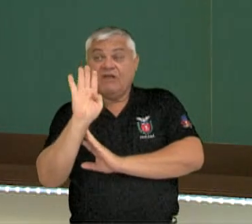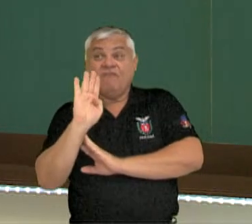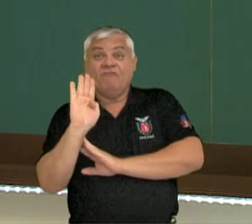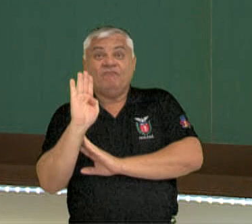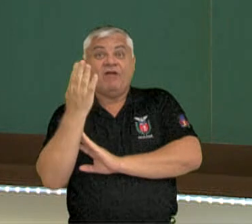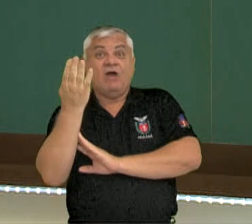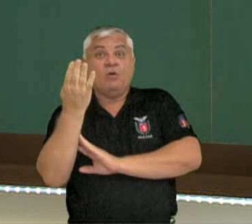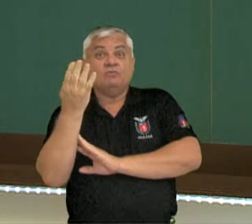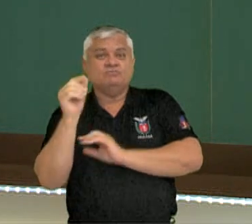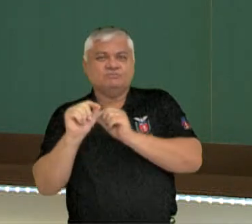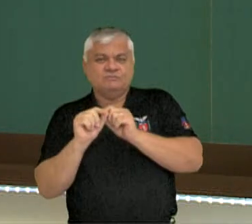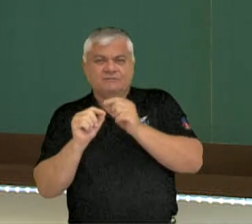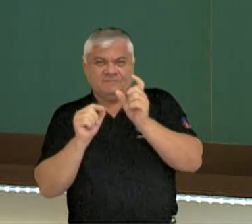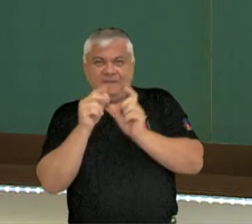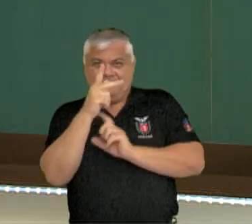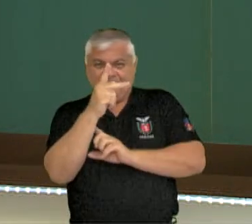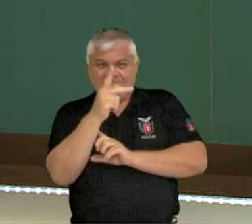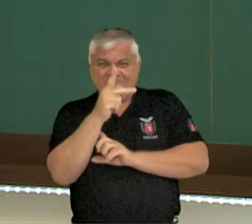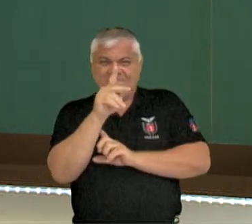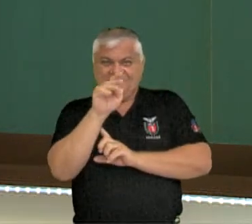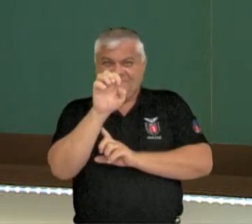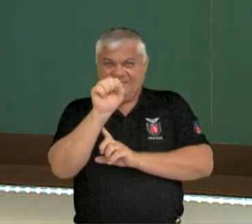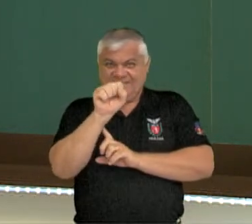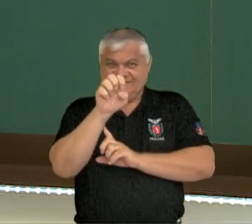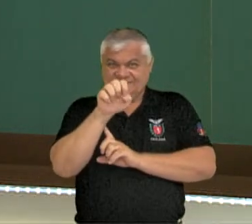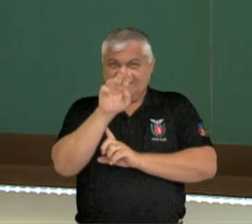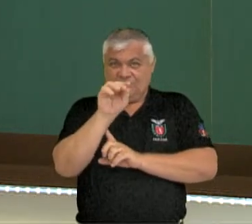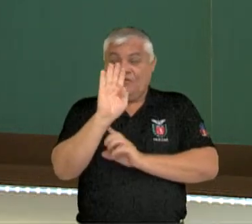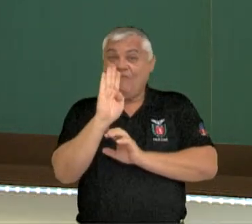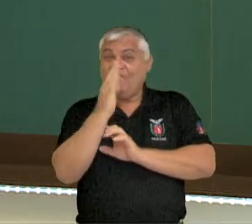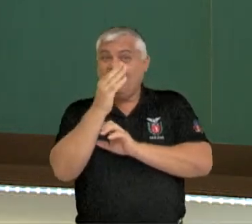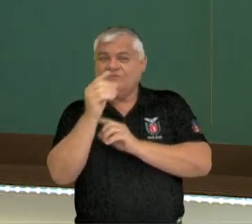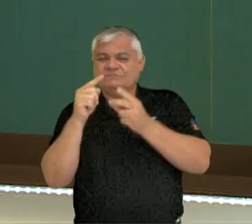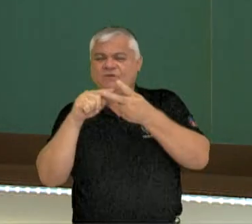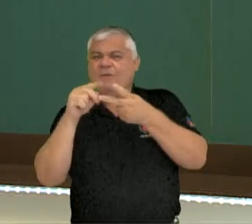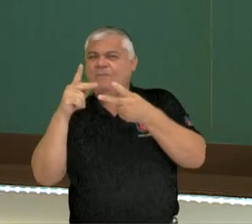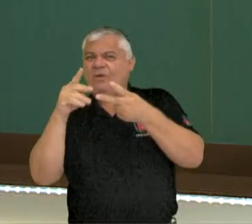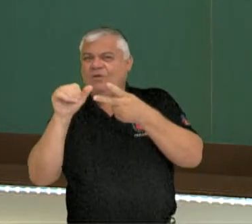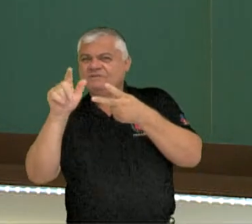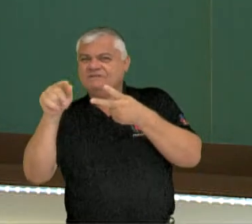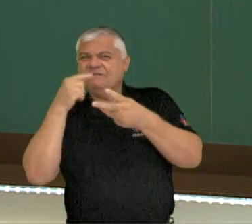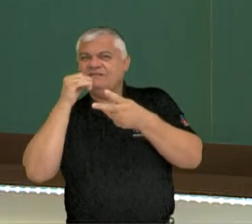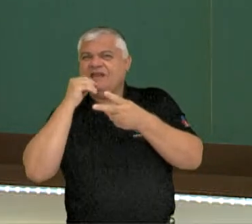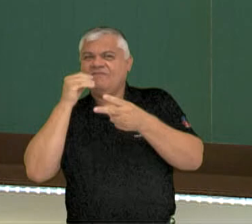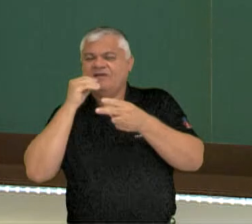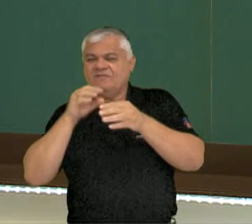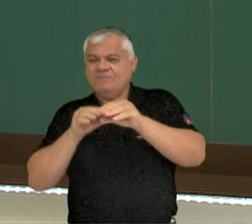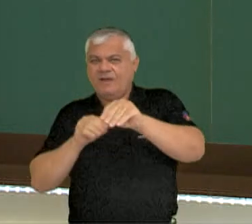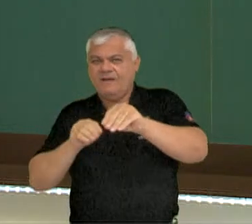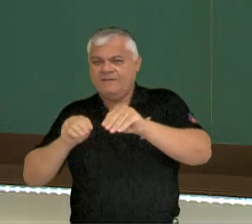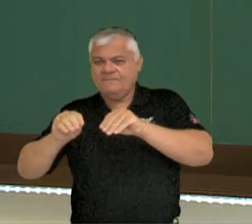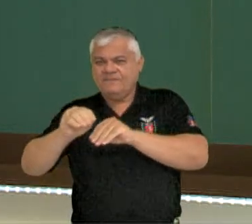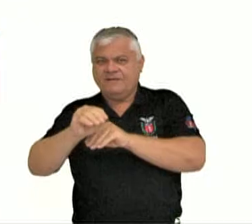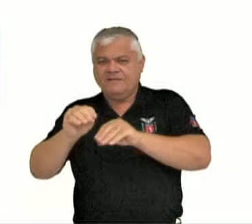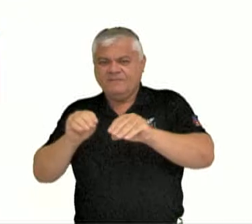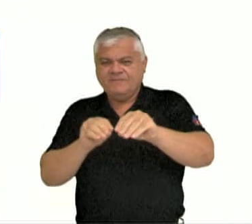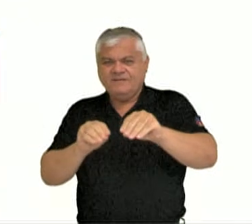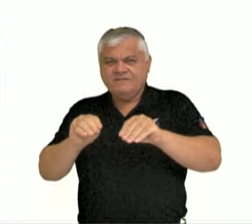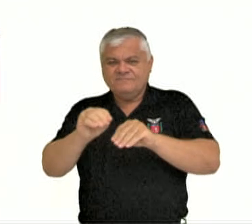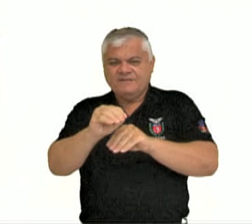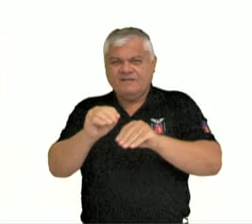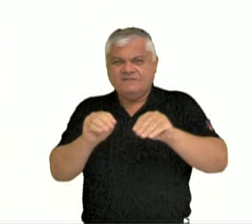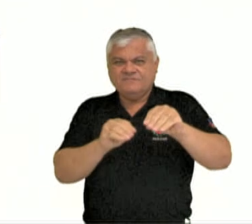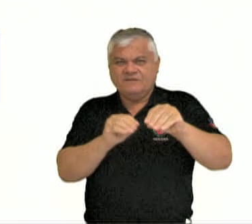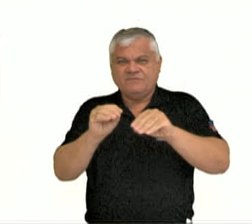e podes significa pés. Então, através desses pseudópodes, ela faz a locomoção. Então, o citoplasma empurra